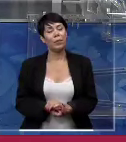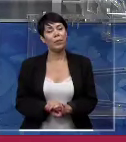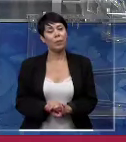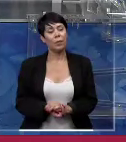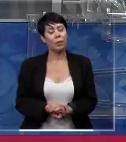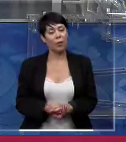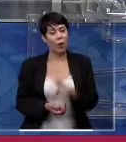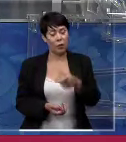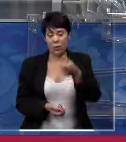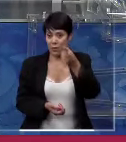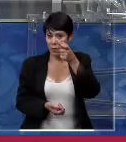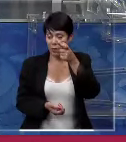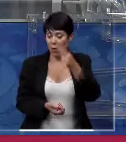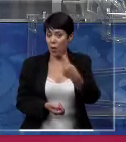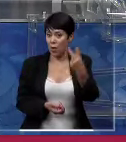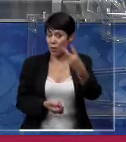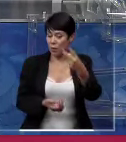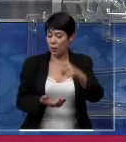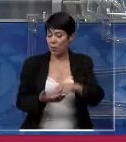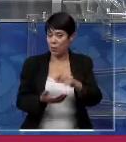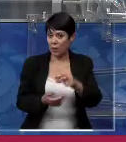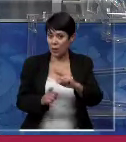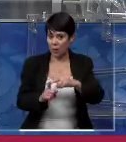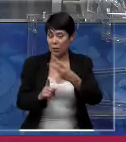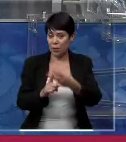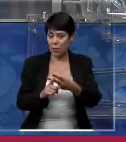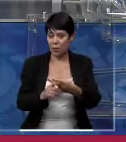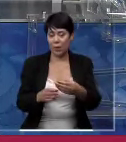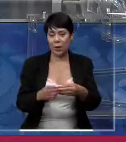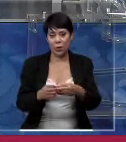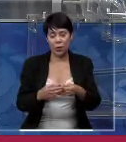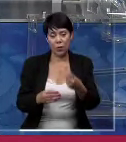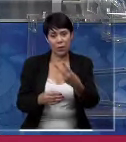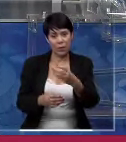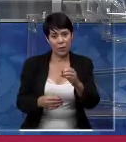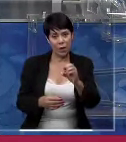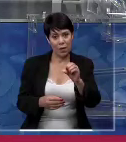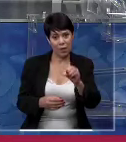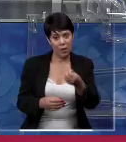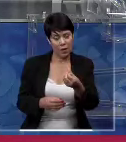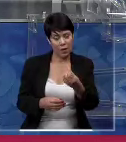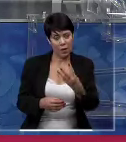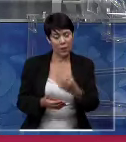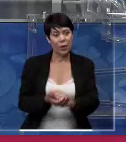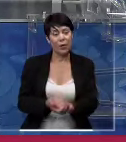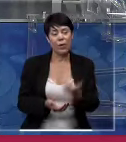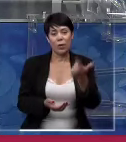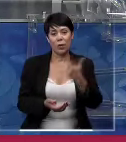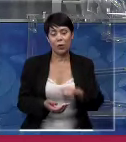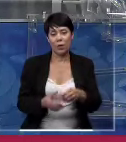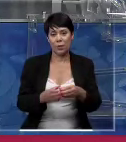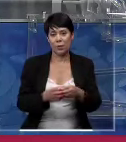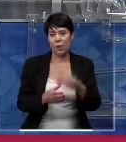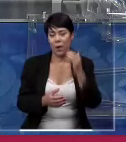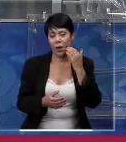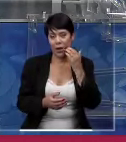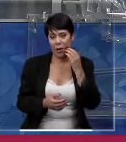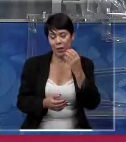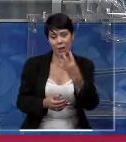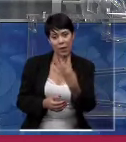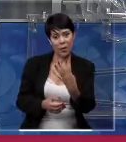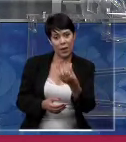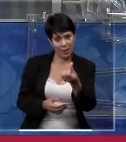Você acompanhando o segundo sorteio da dupla cena, concurso 2064. Bola rosa número 46.